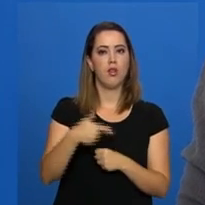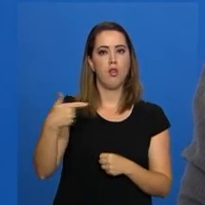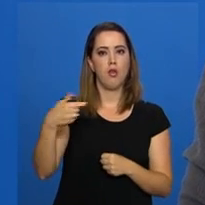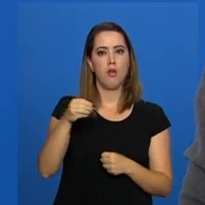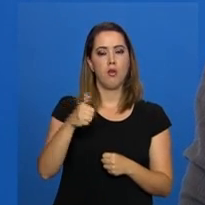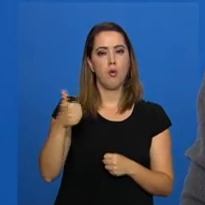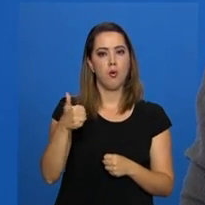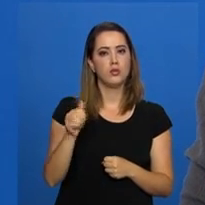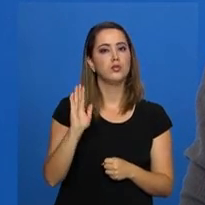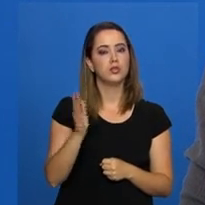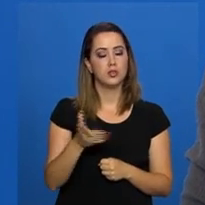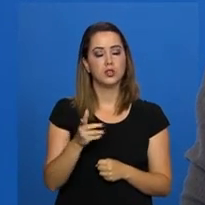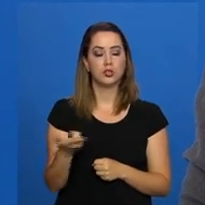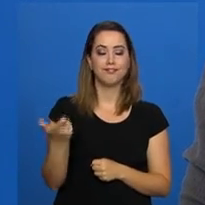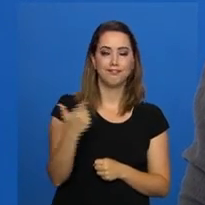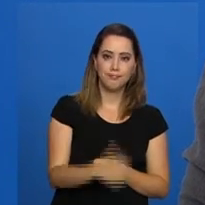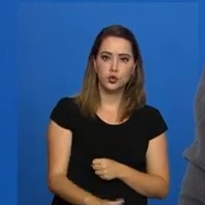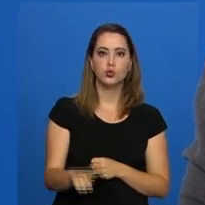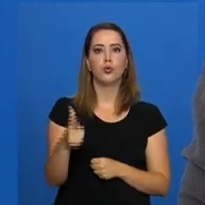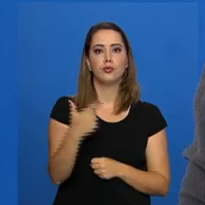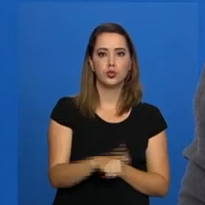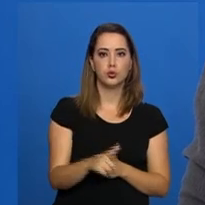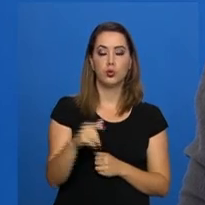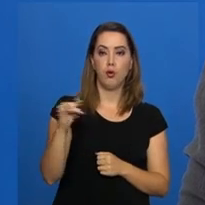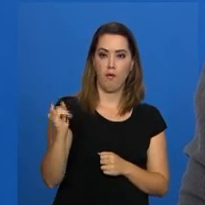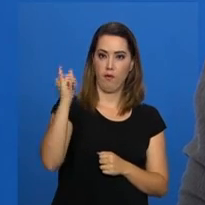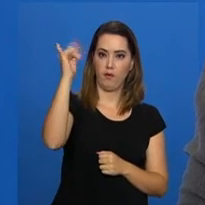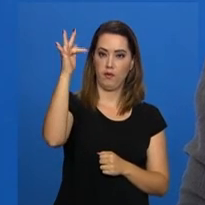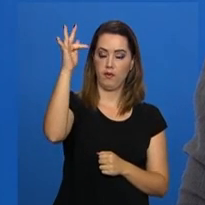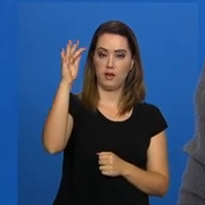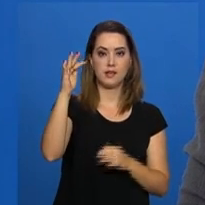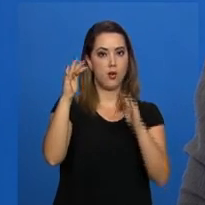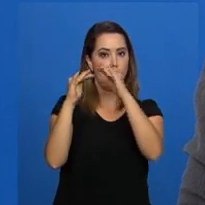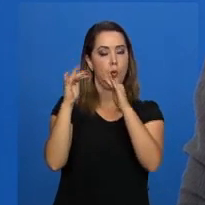de novo este ano, né, e também nos próximos anos.